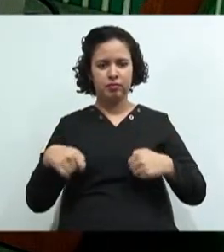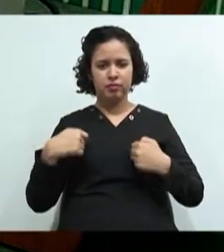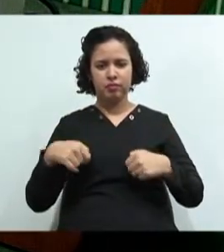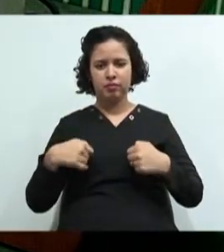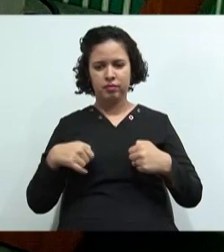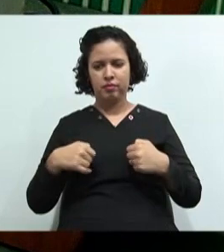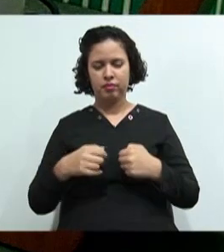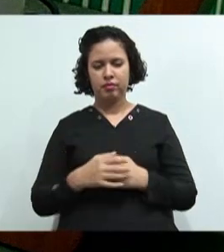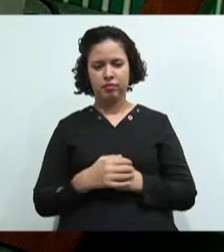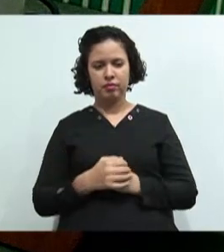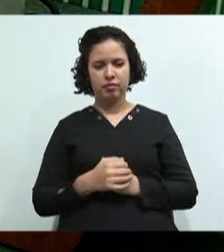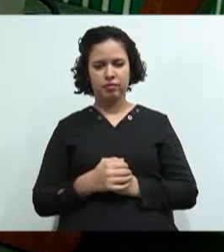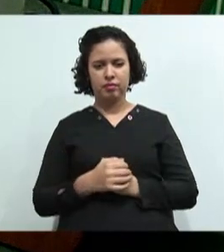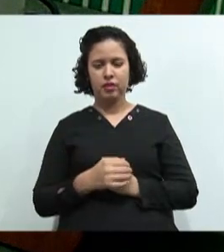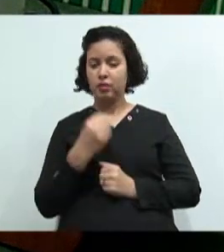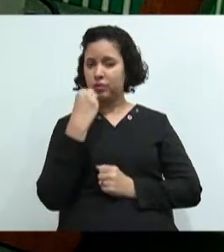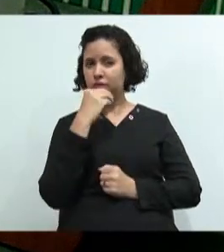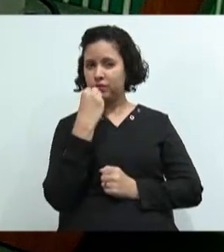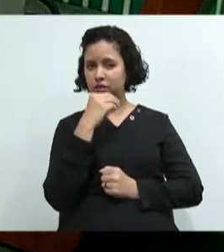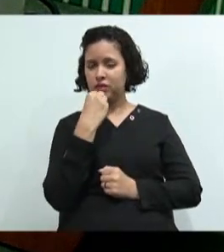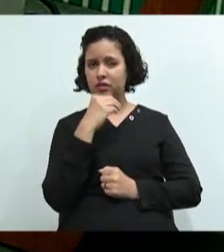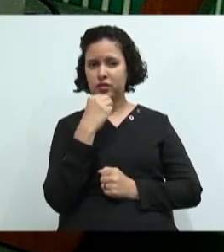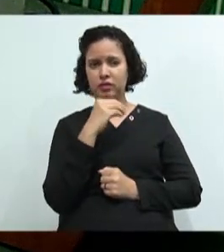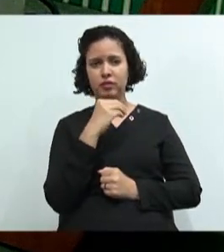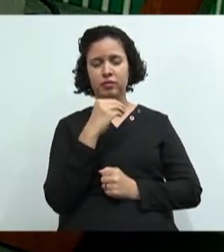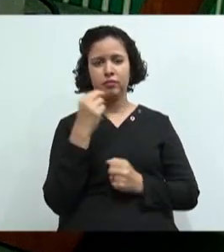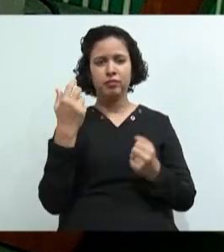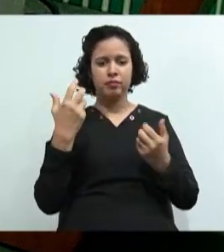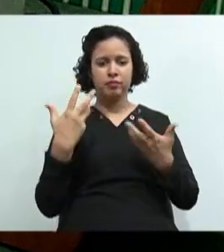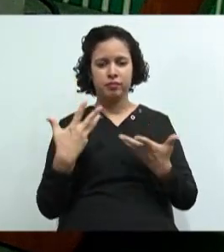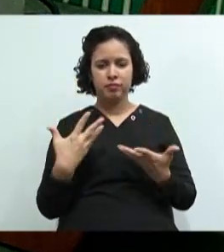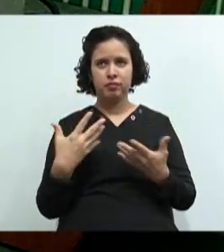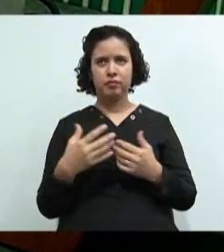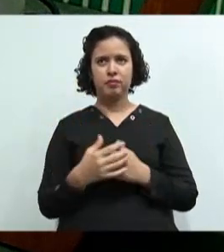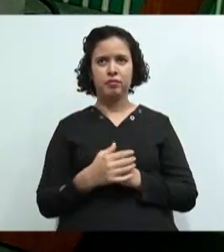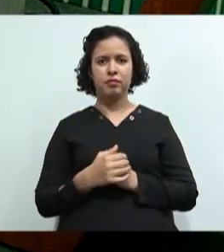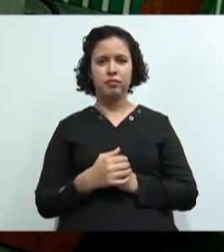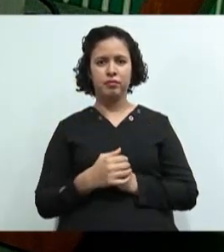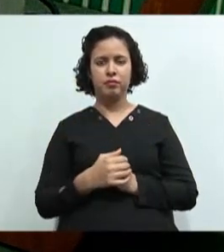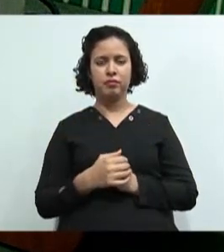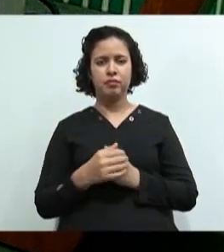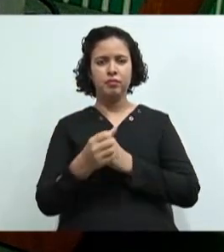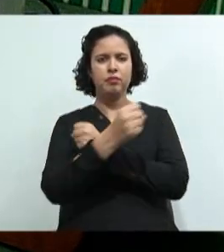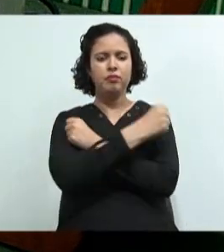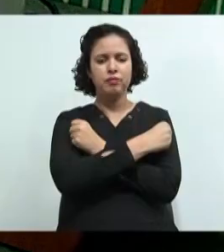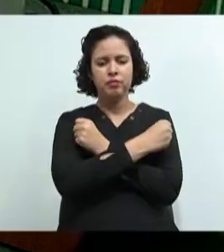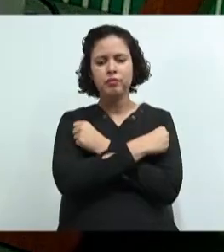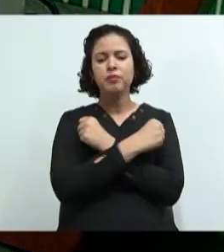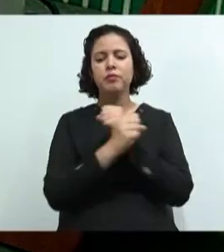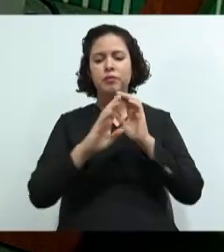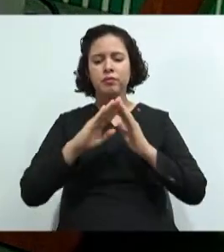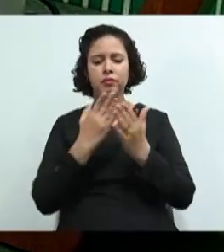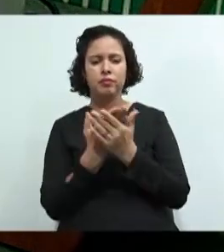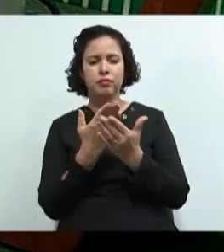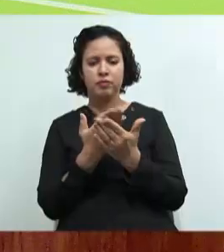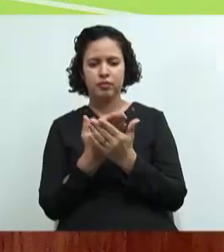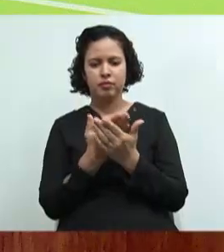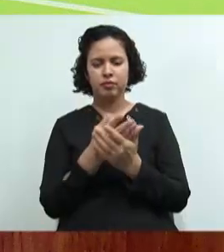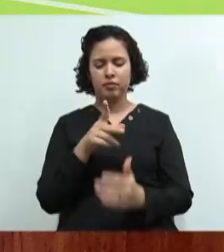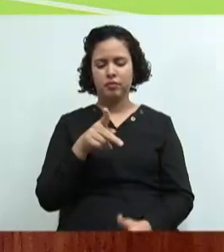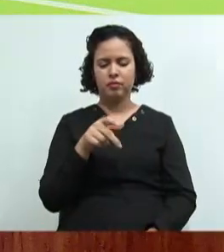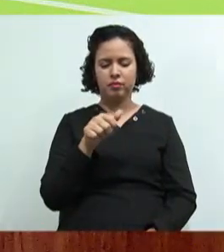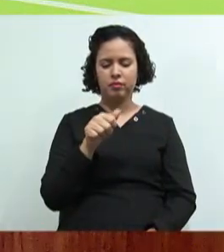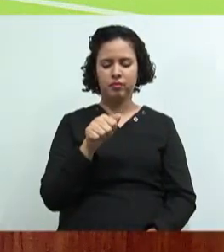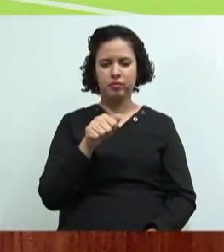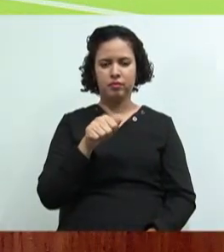professor? Totalmente. Aproveitando aqui a fala, professor, eu queria mandar um abraço aqui para a Escola Paulo Freire de Itapuã do Oeste, que